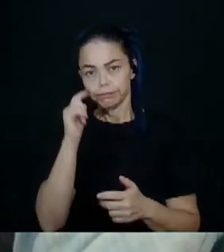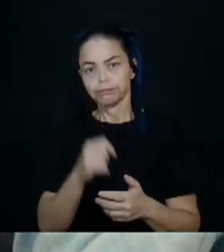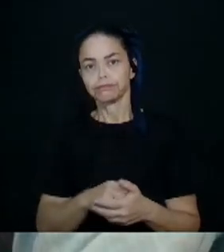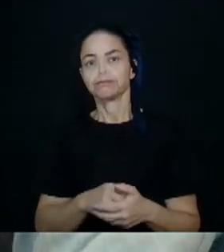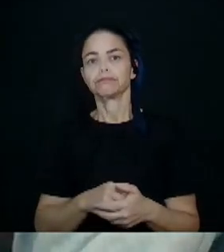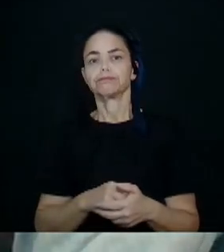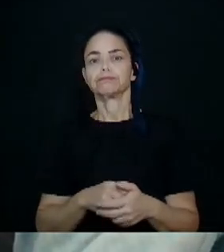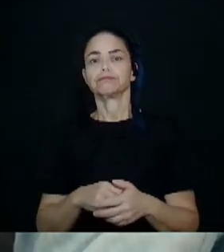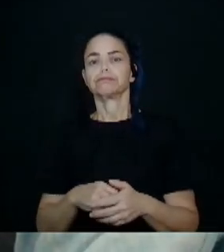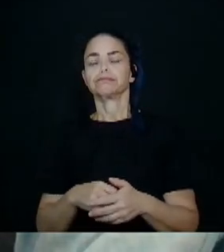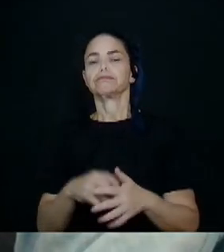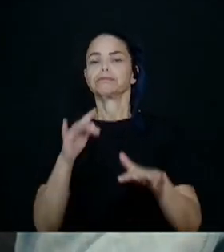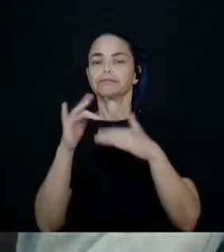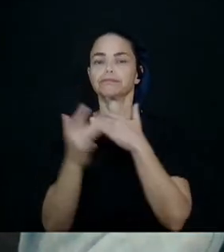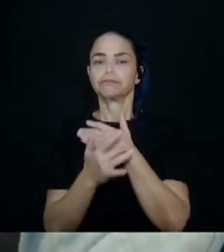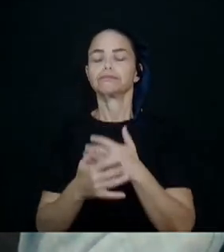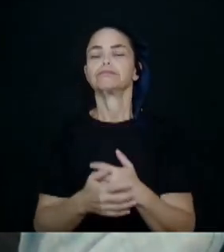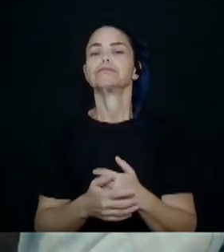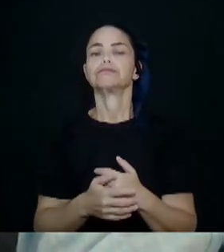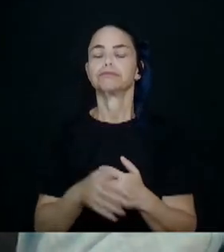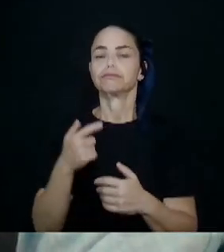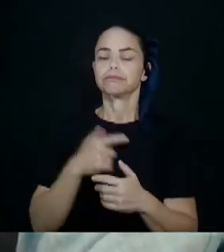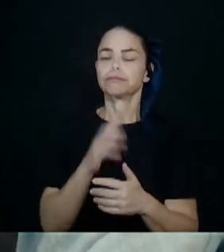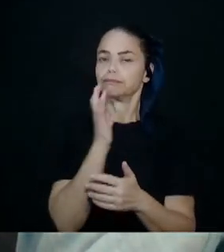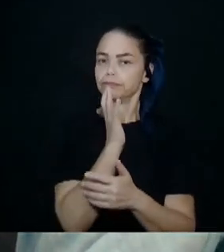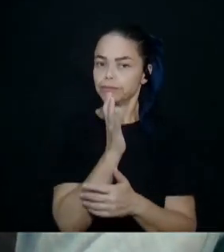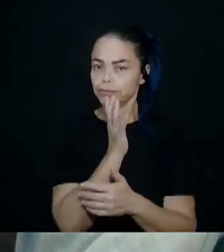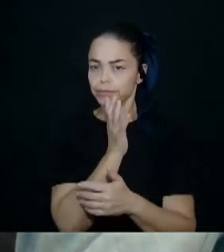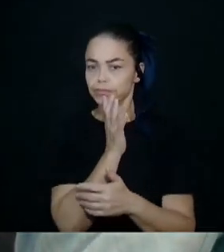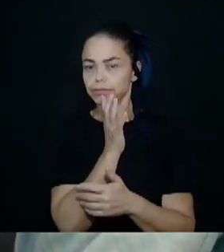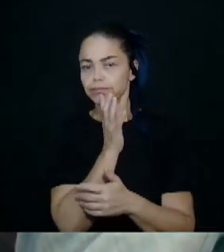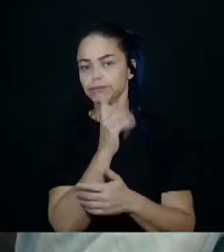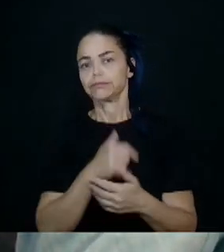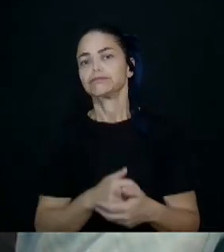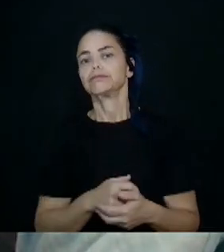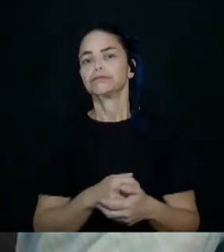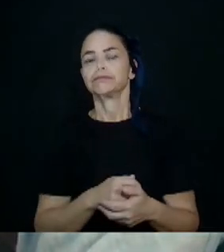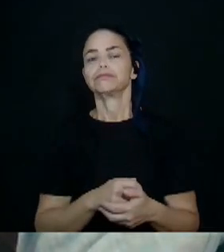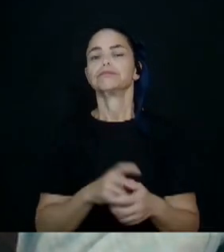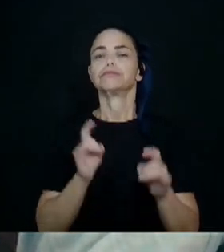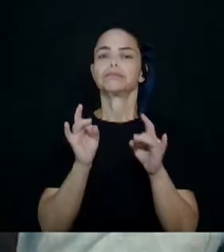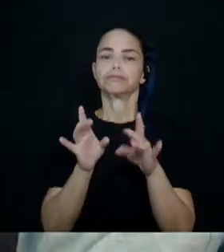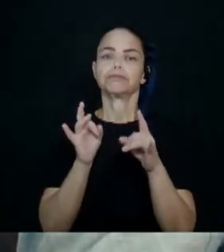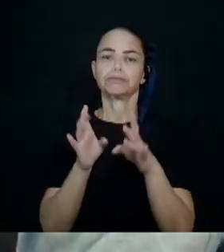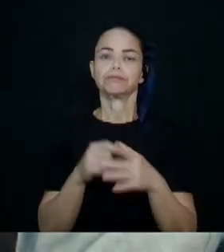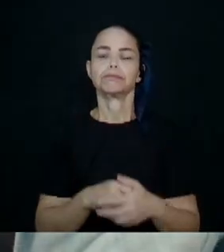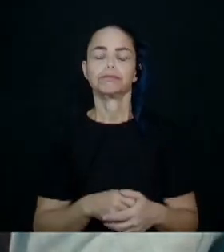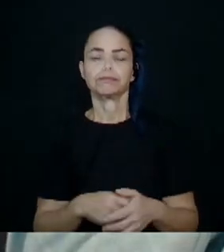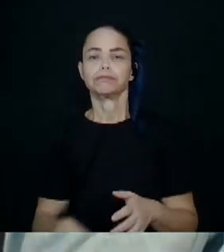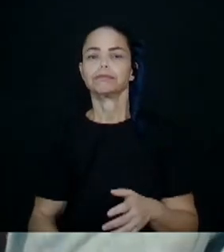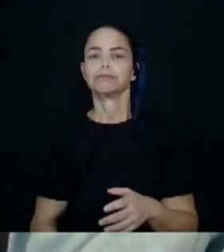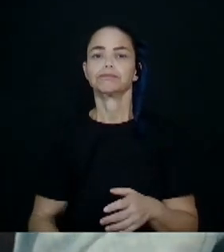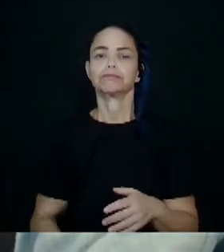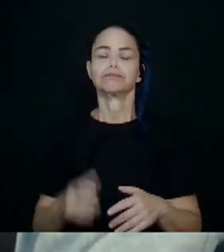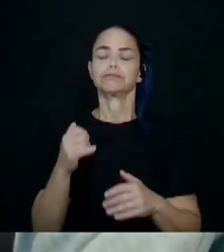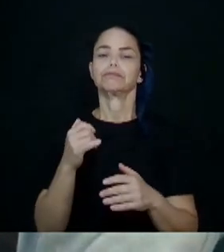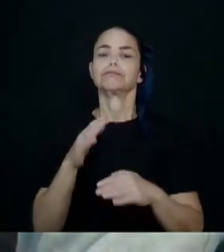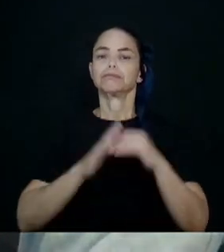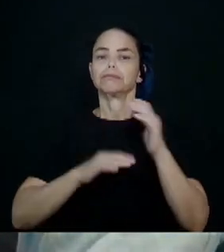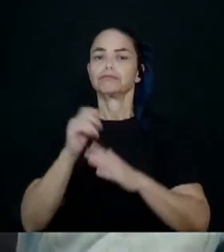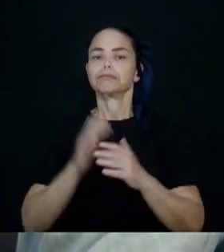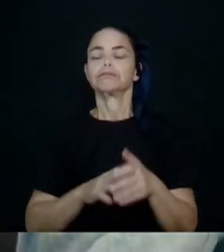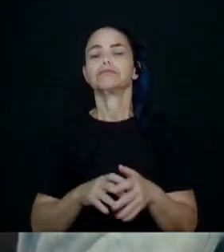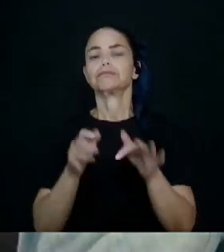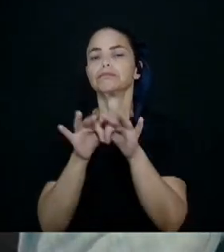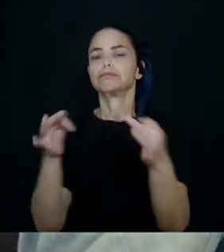nas redes sociais, que traz um pouco mais de conhecimento, que traz um pouco mais de técnica, né? Então, tem muitos profissionais que vai falar de forma muito simples